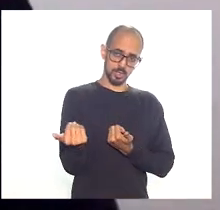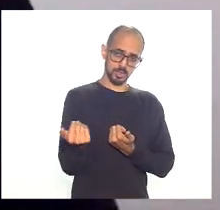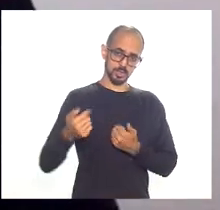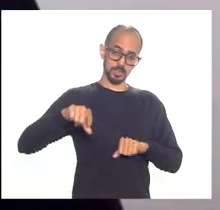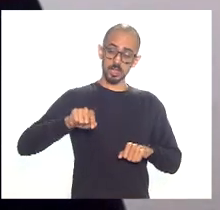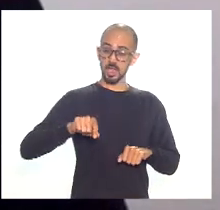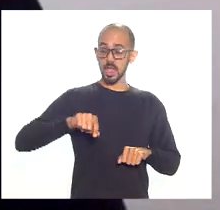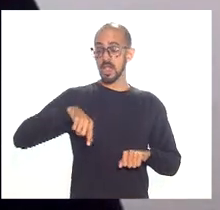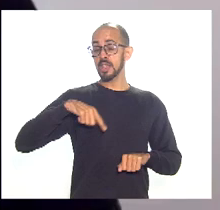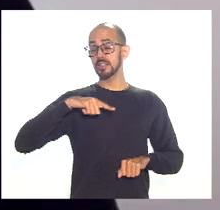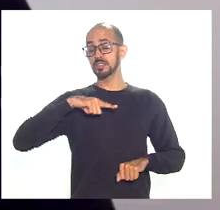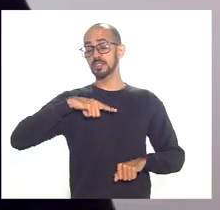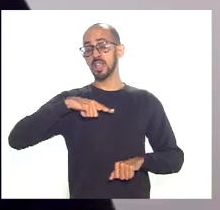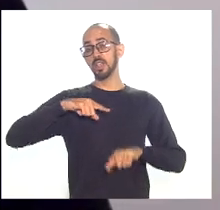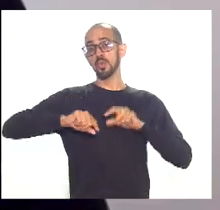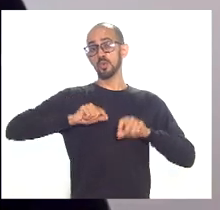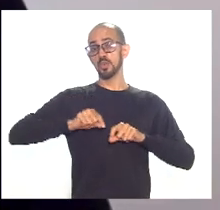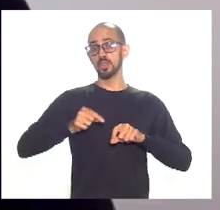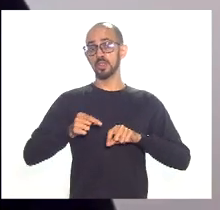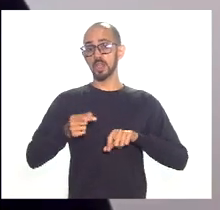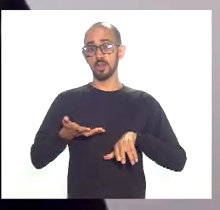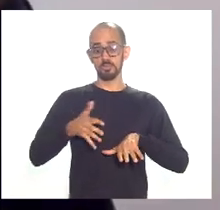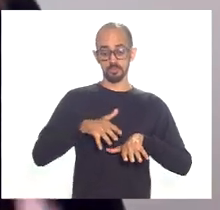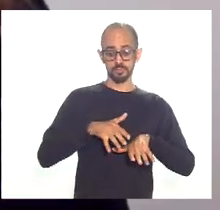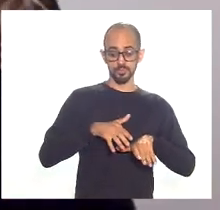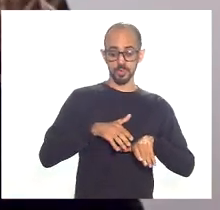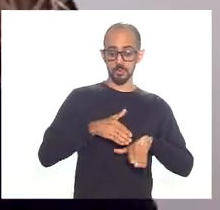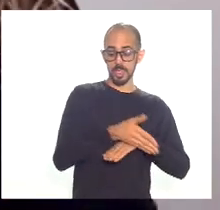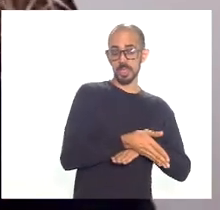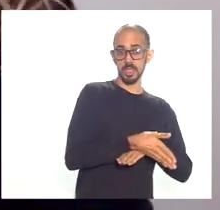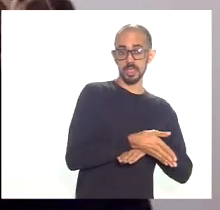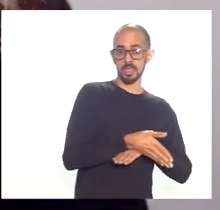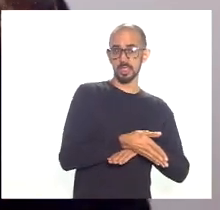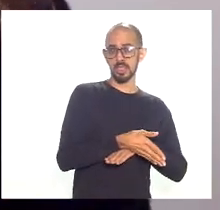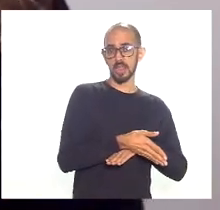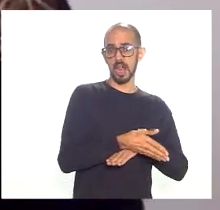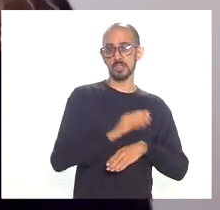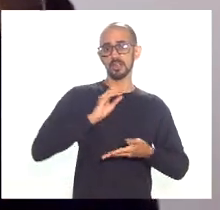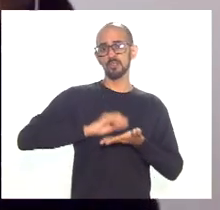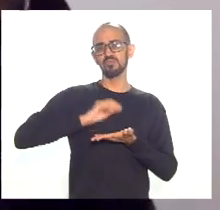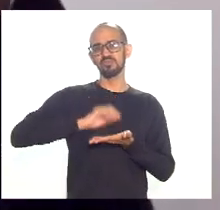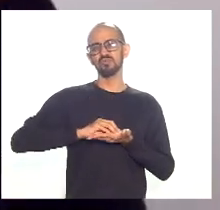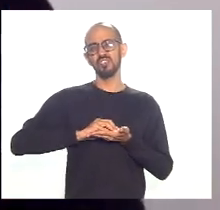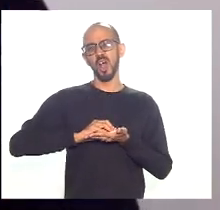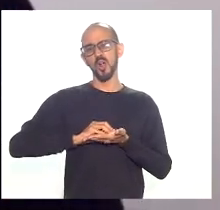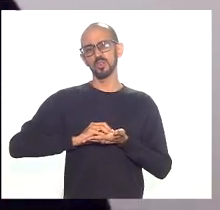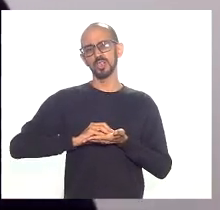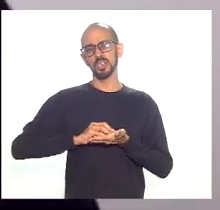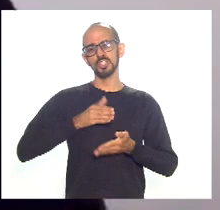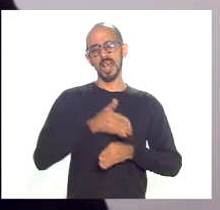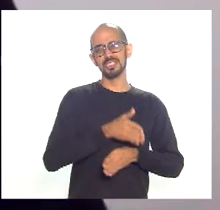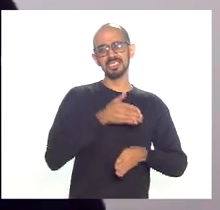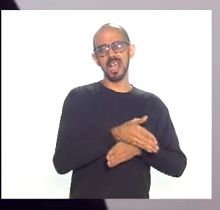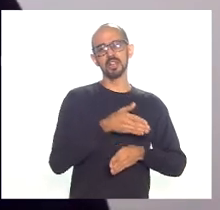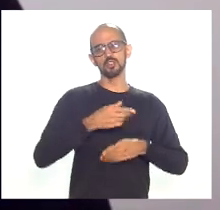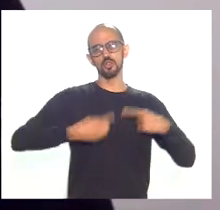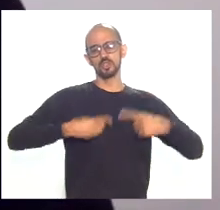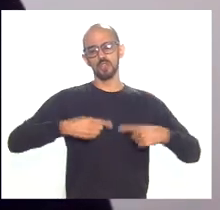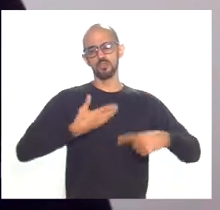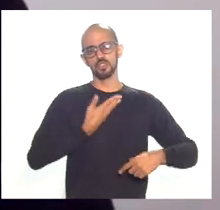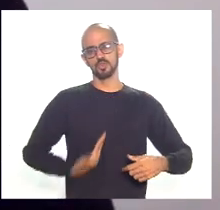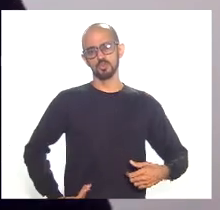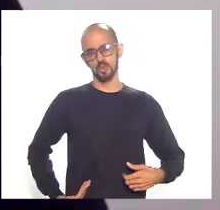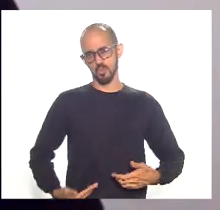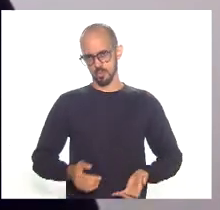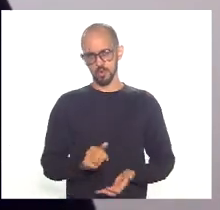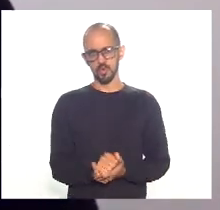inserção precarizada nos serviços públicos. E aí são analisados equipamentos de educação, de saúde e de assistência social.